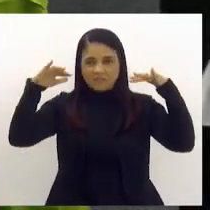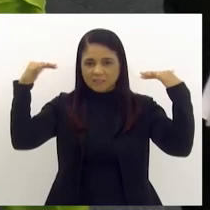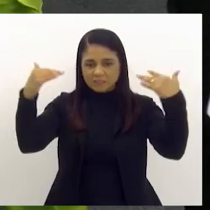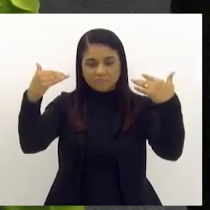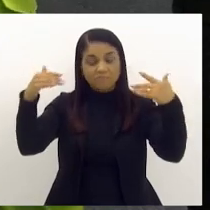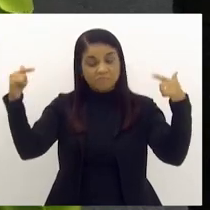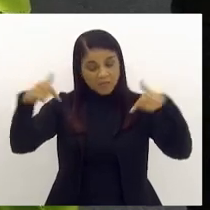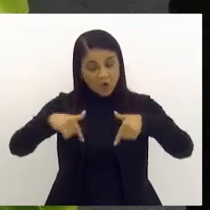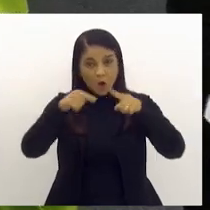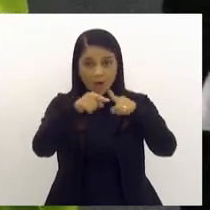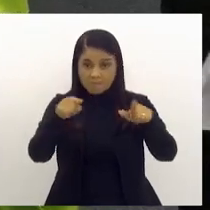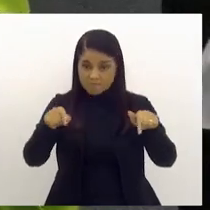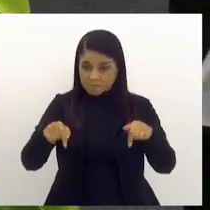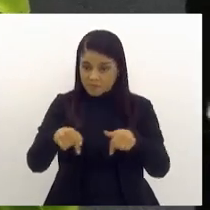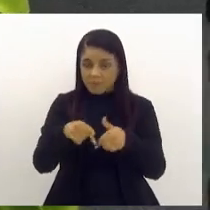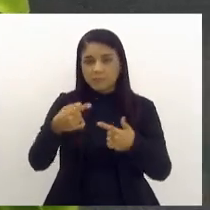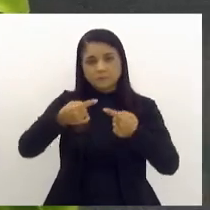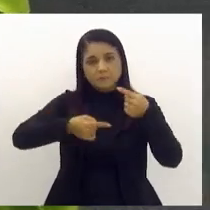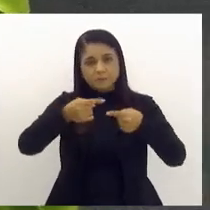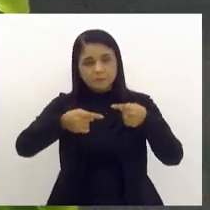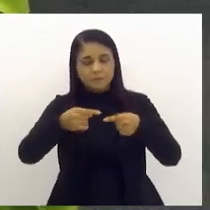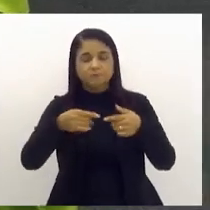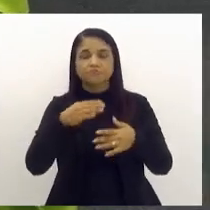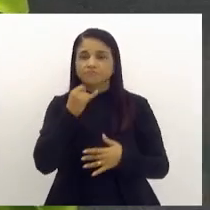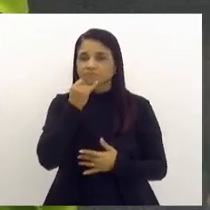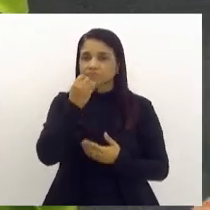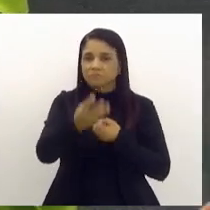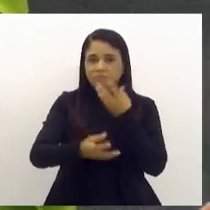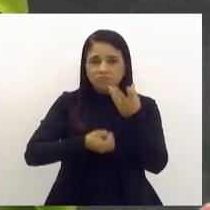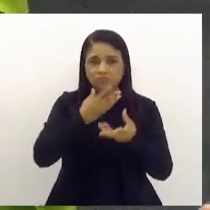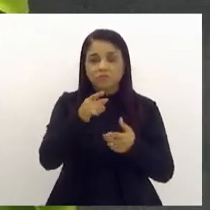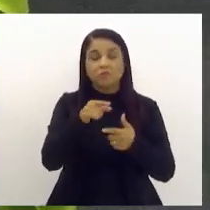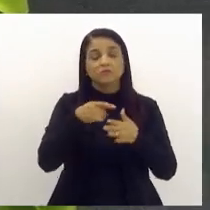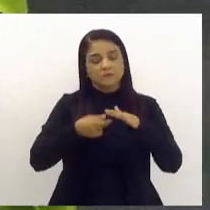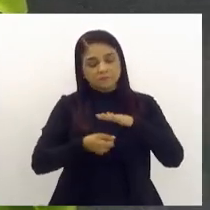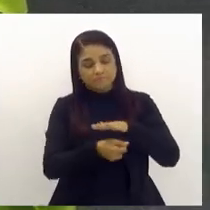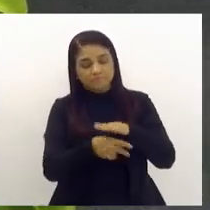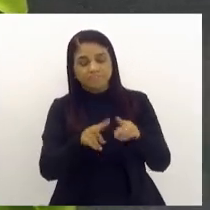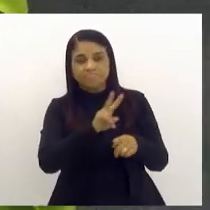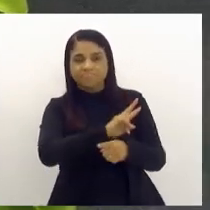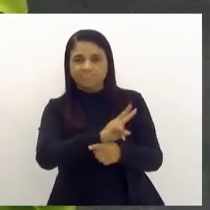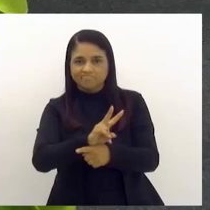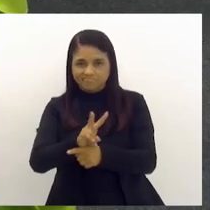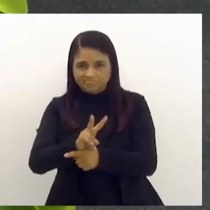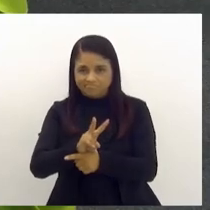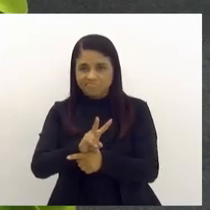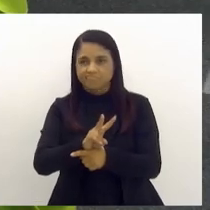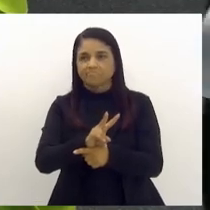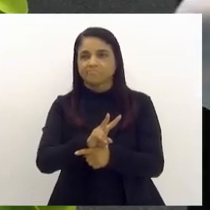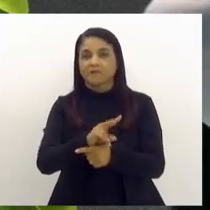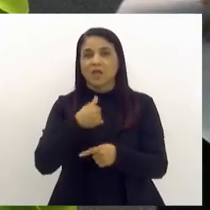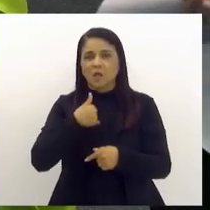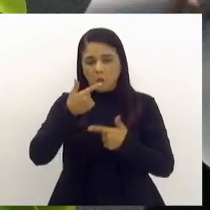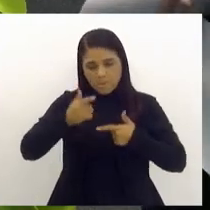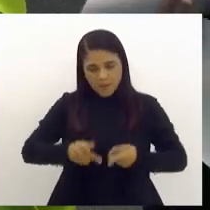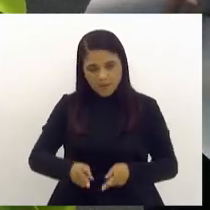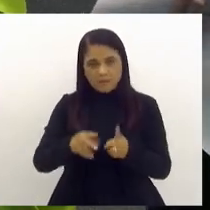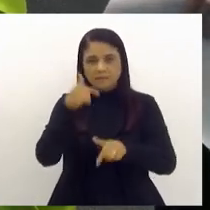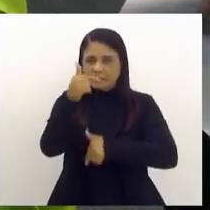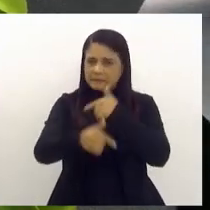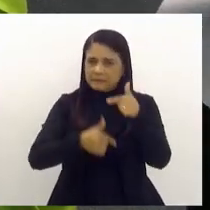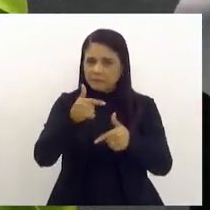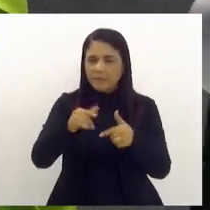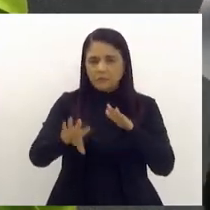gabinetes exatamente para falar da preservação dos fundos. Eu mesma trabalhei aqui